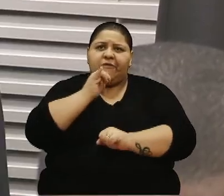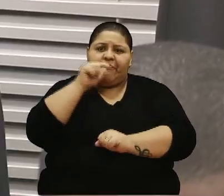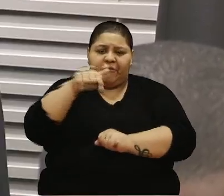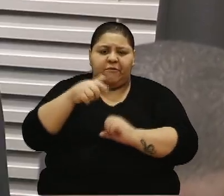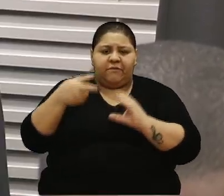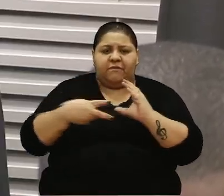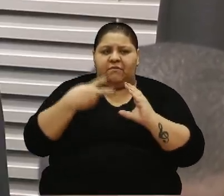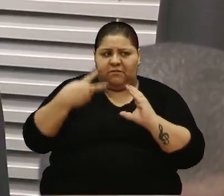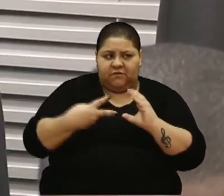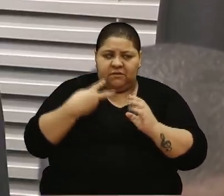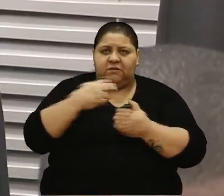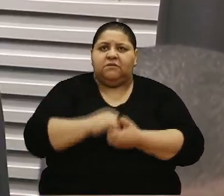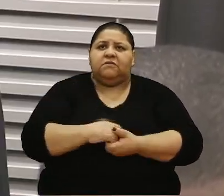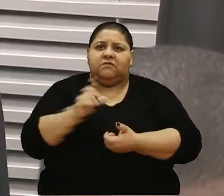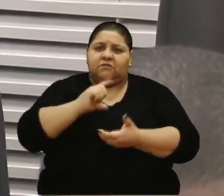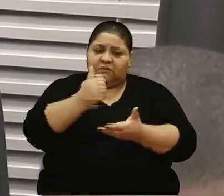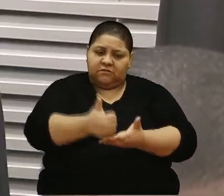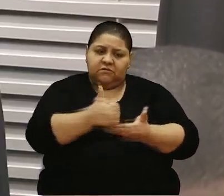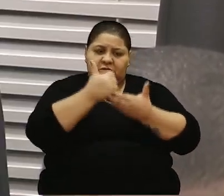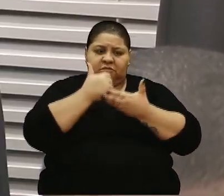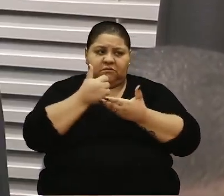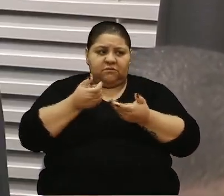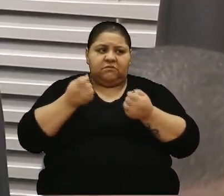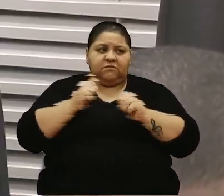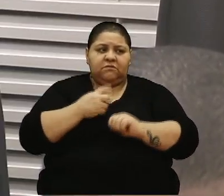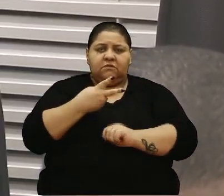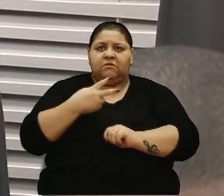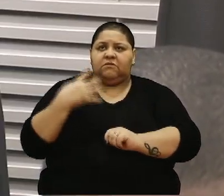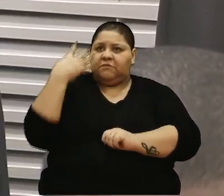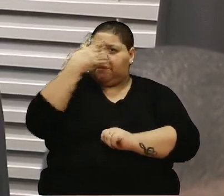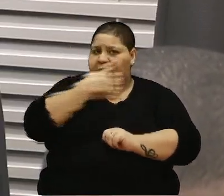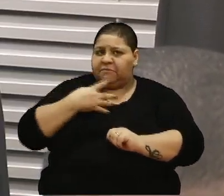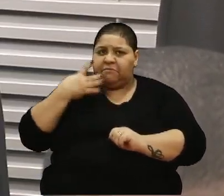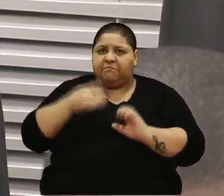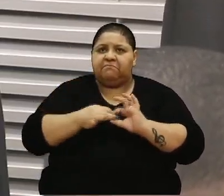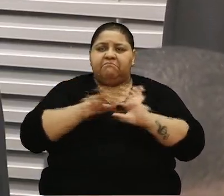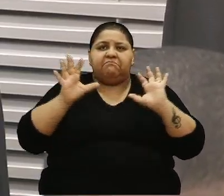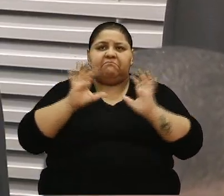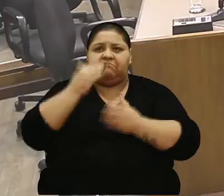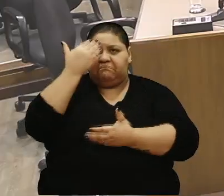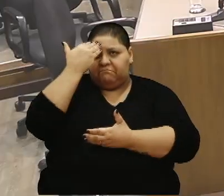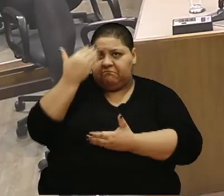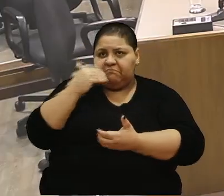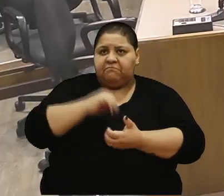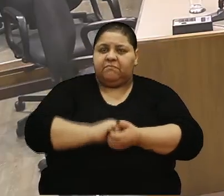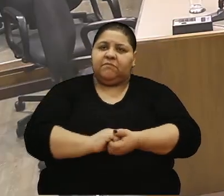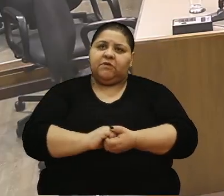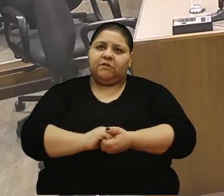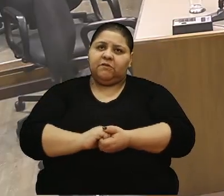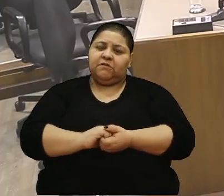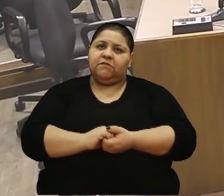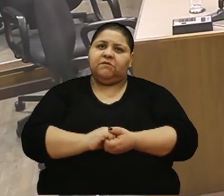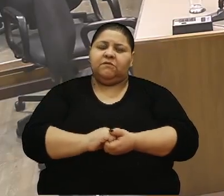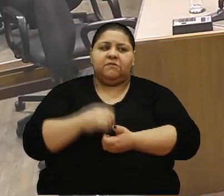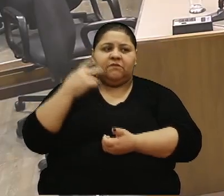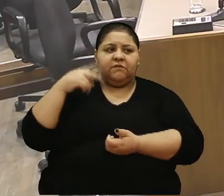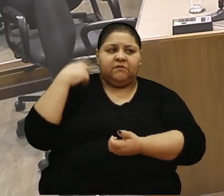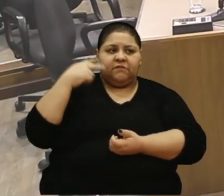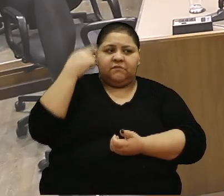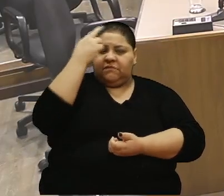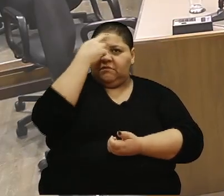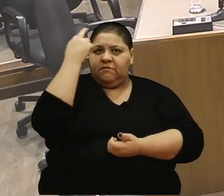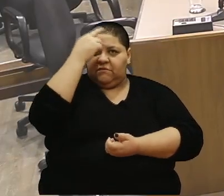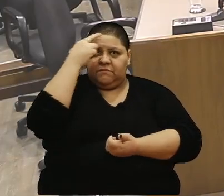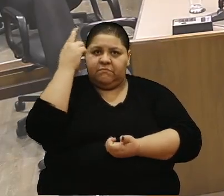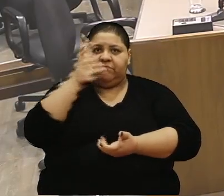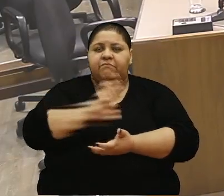Câmara, e conta com o meu apoio no que precisar, 24 horas à tua disposição. Muito obrigado, vereador. Vereador Rafael Bueno.